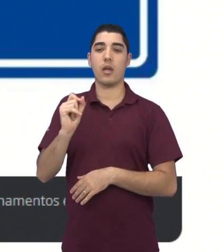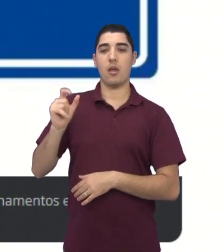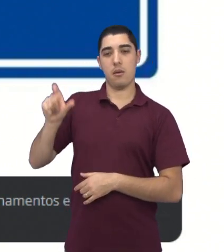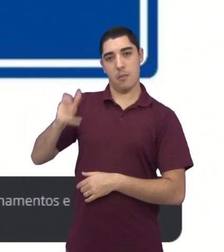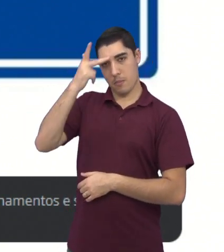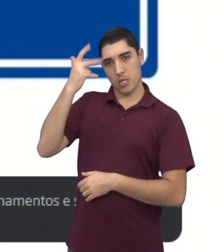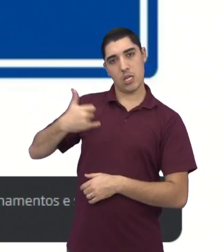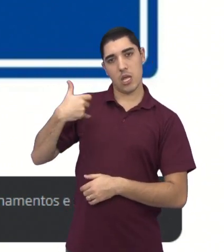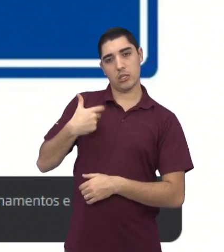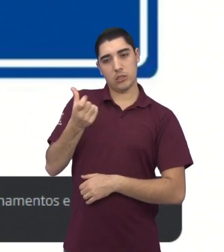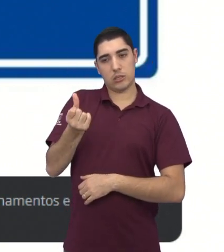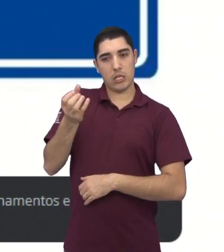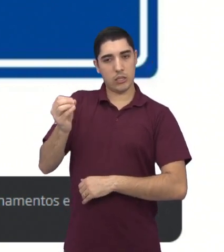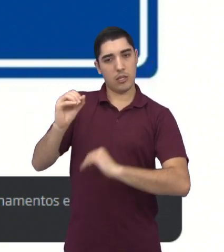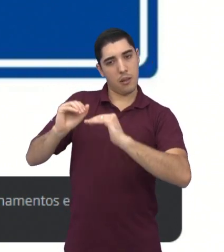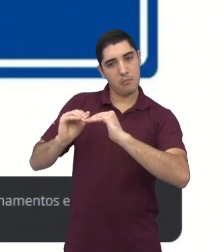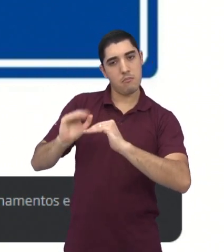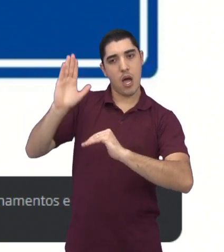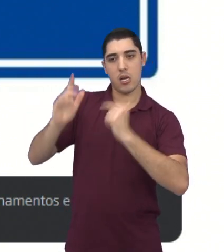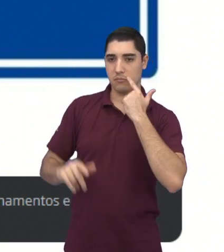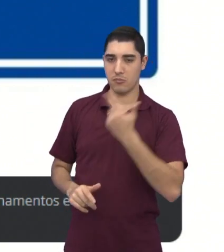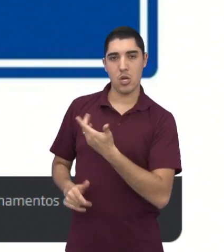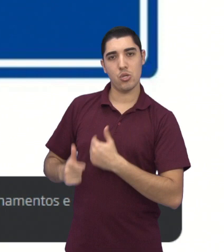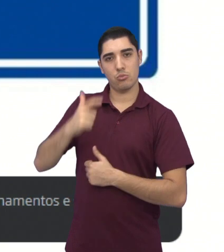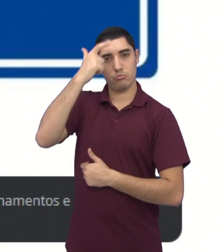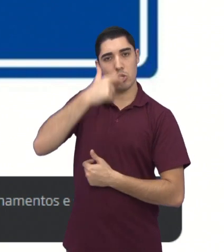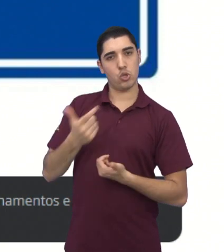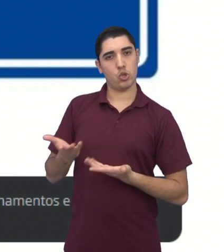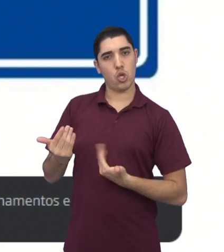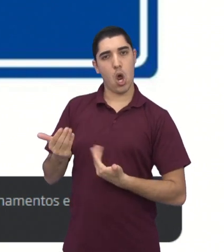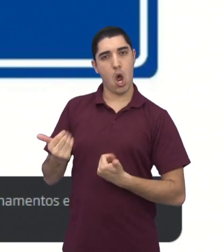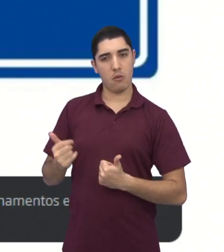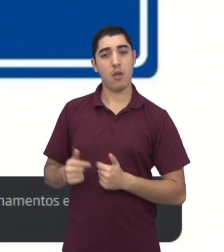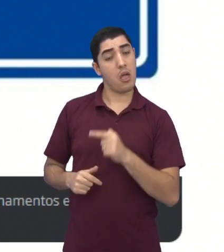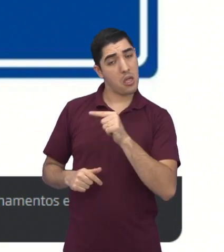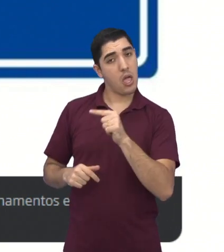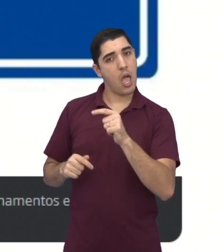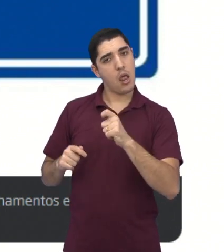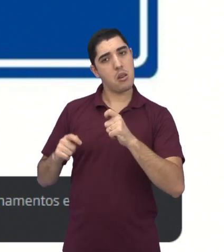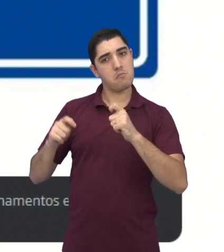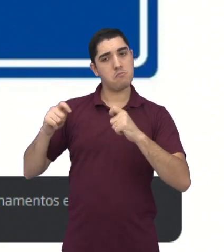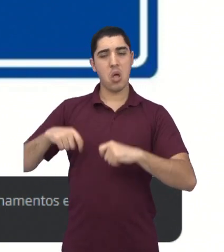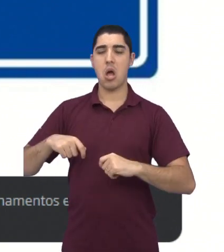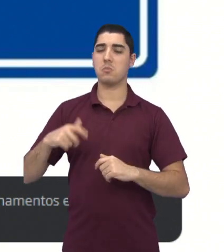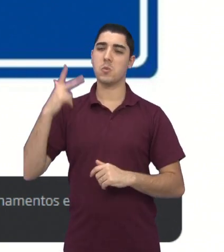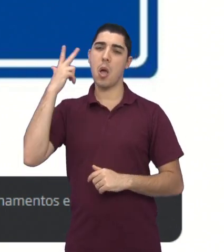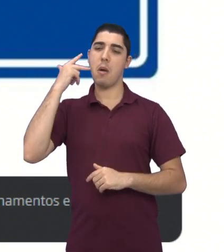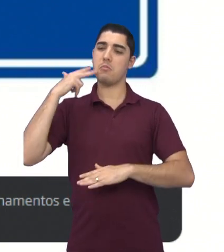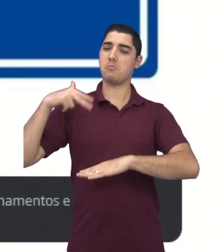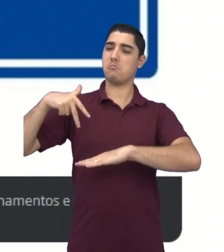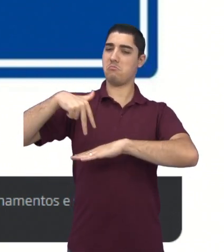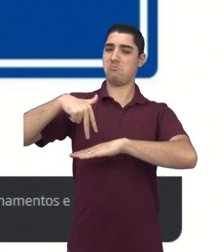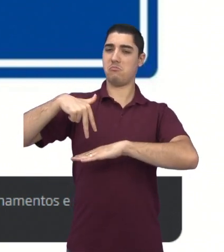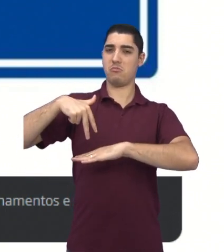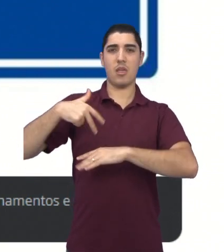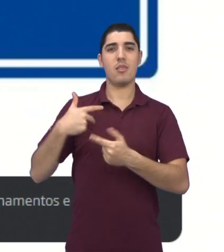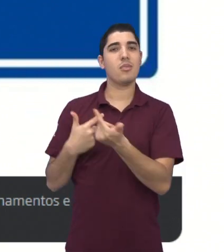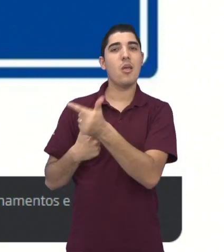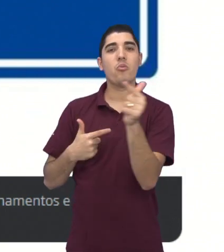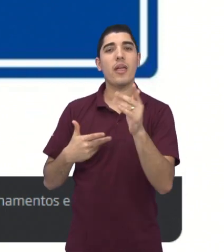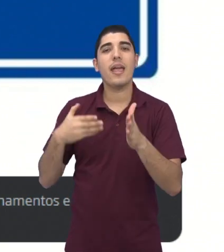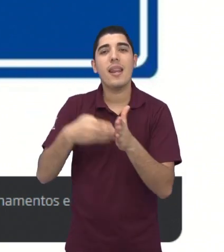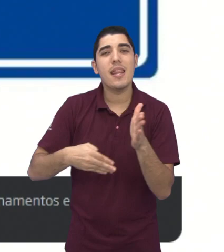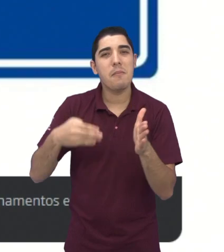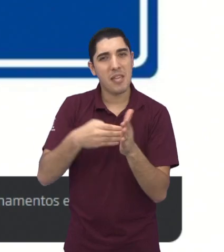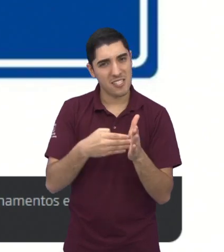acima dos 60 anos, né, mais jovial, disposta a fazer várias coisas, né, não tem essa questão da limitação.